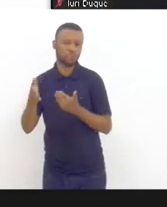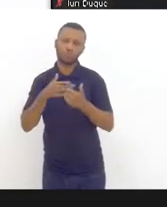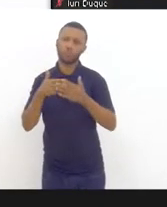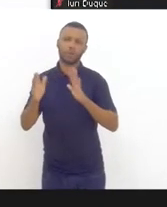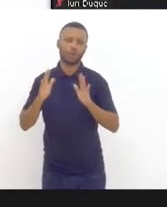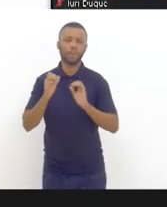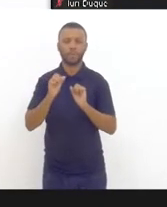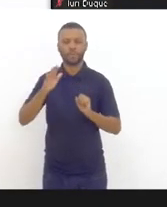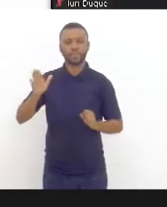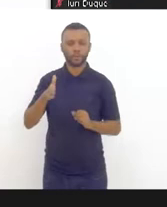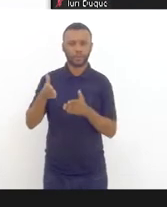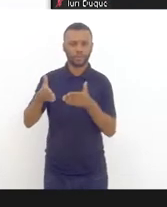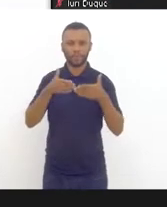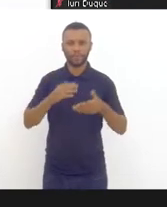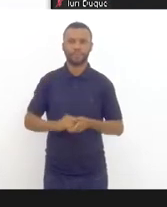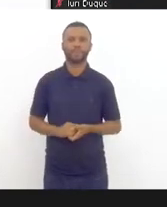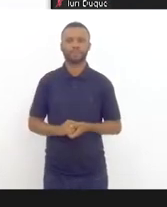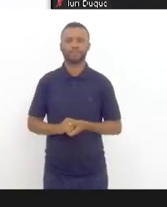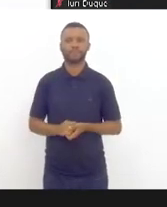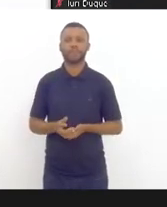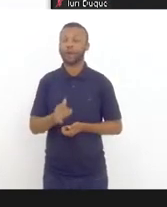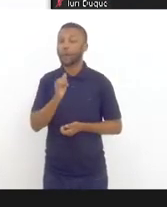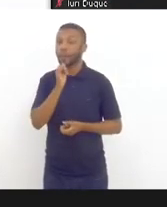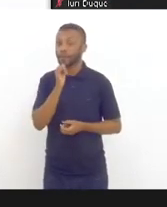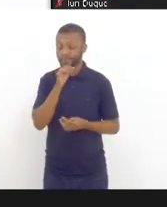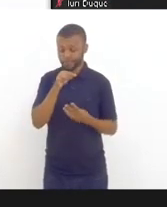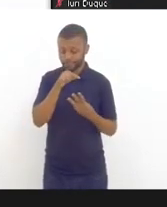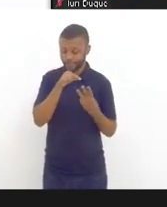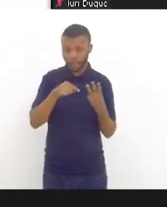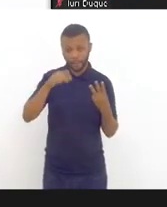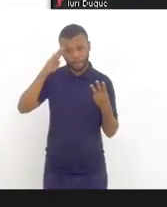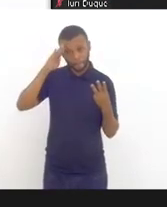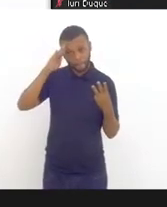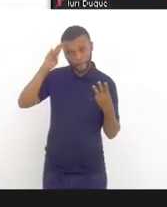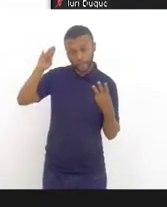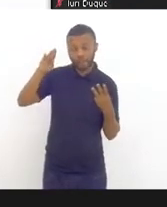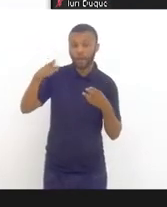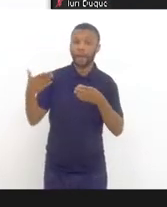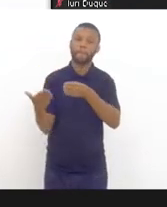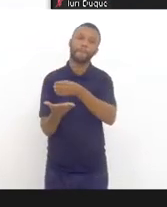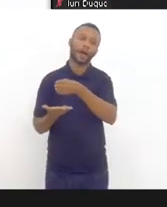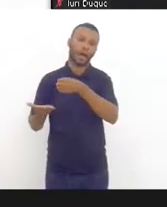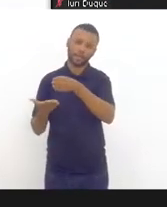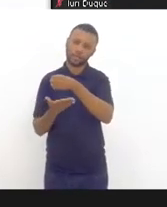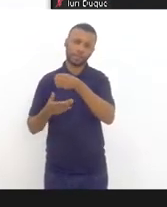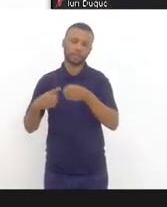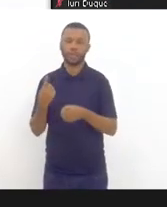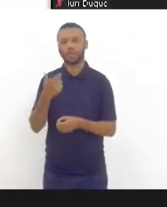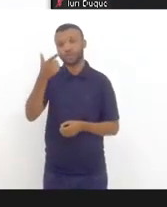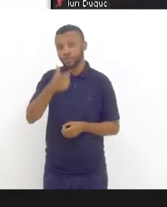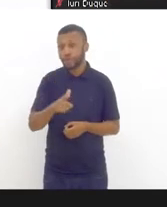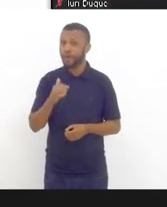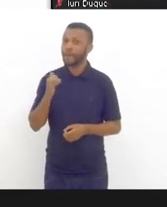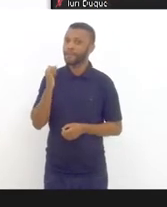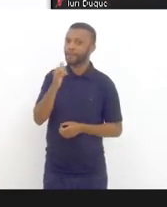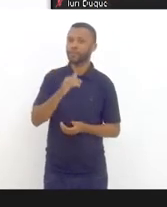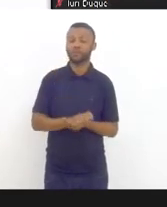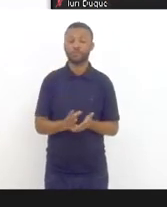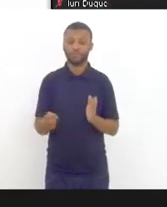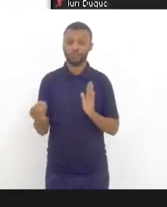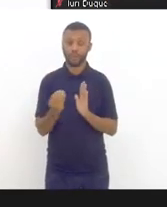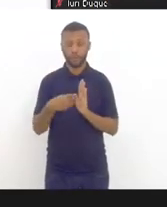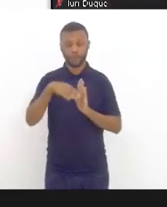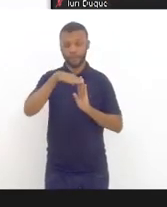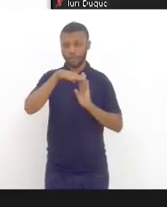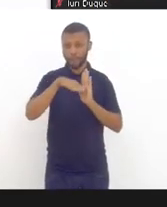Então, por exemplo, aqui a gente colocou os três principais pilares, mas, de novo, não incluindo aqui as sugestões